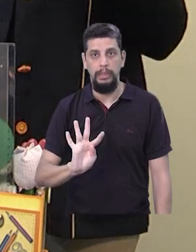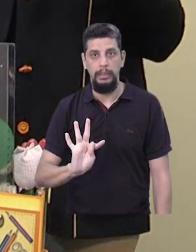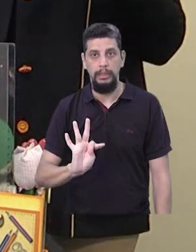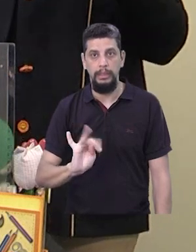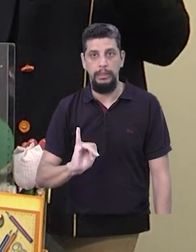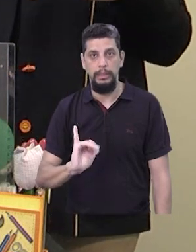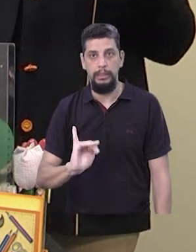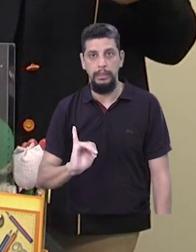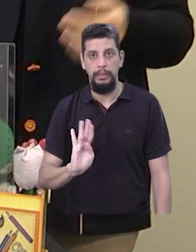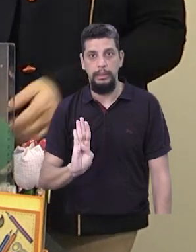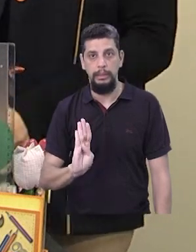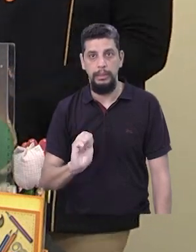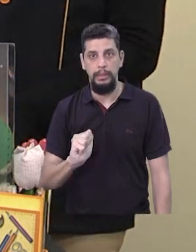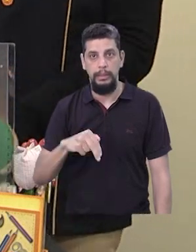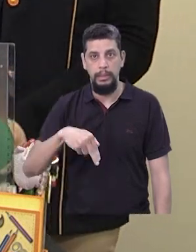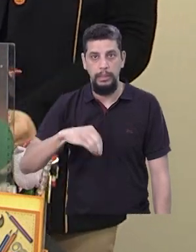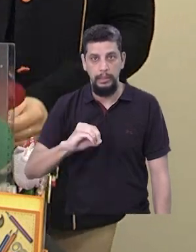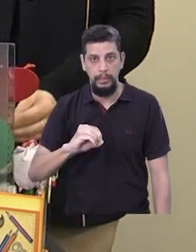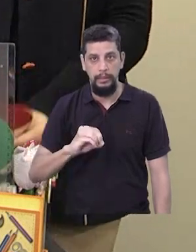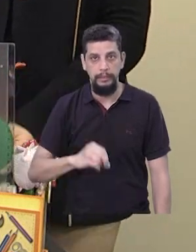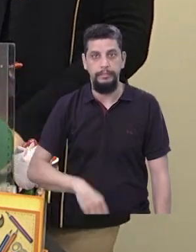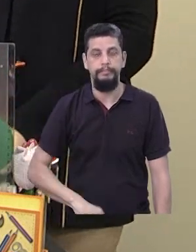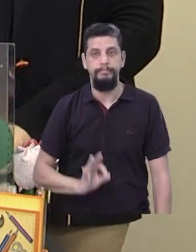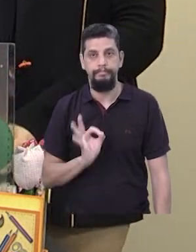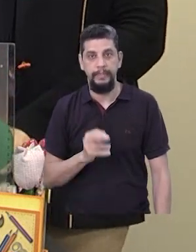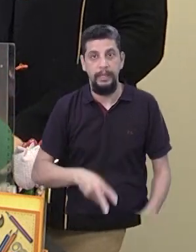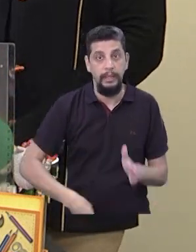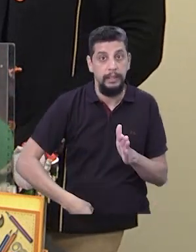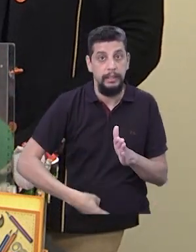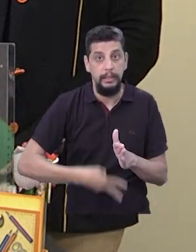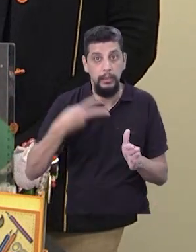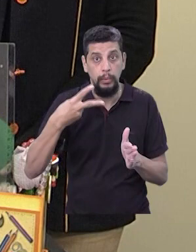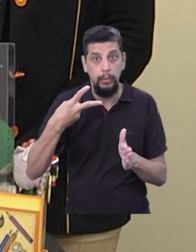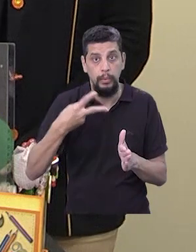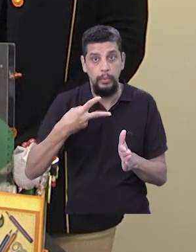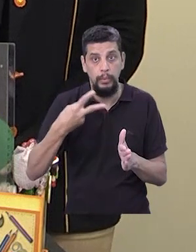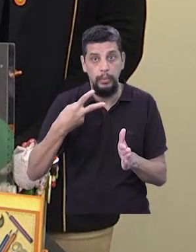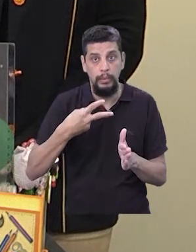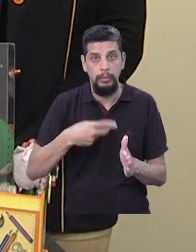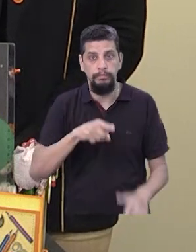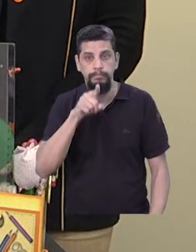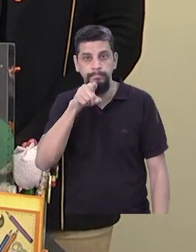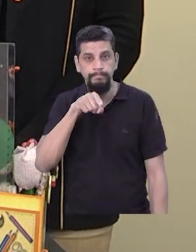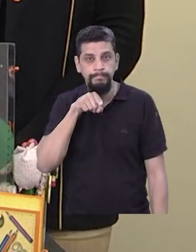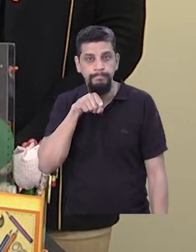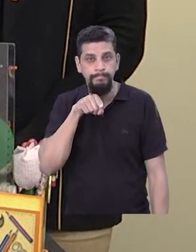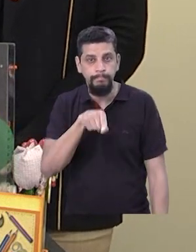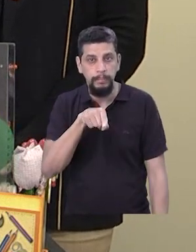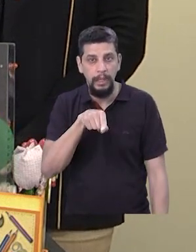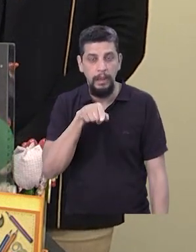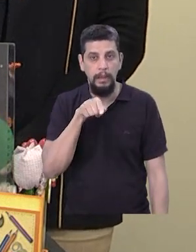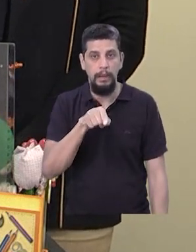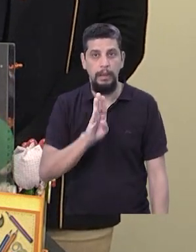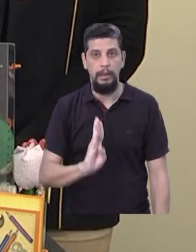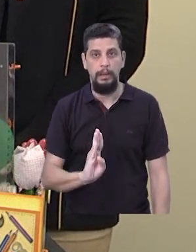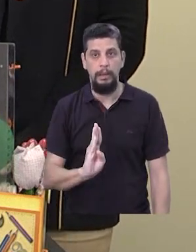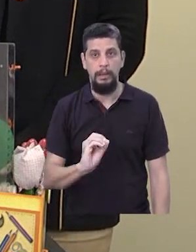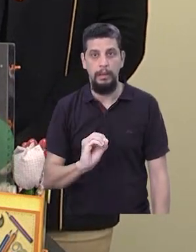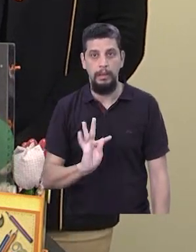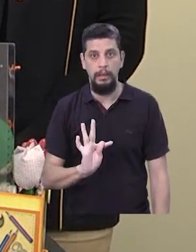ele nasceu em Curitiba, ele né? Ele nasceu em Curitiba. Ah, segunda pergunta. Pergunta não. Afirmação. Vamos